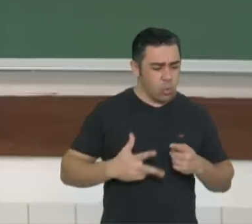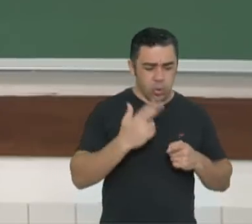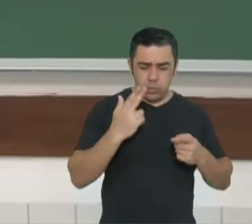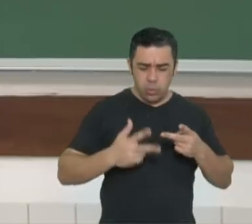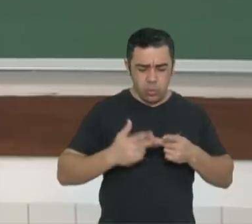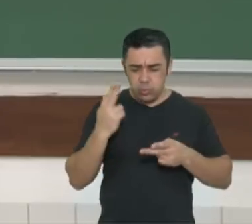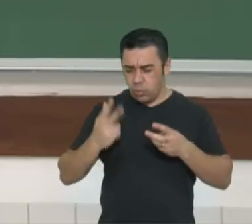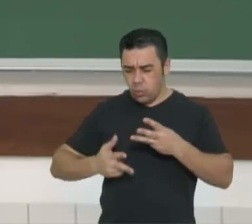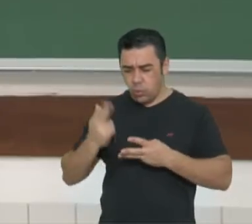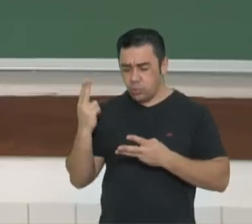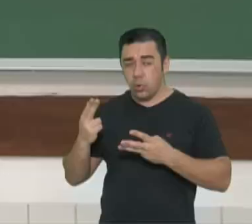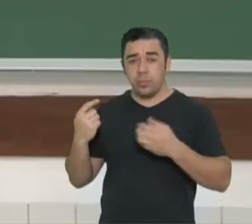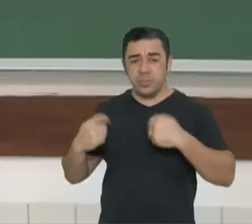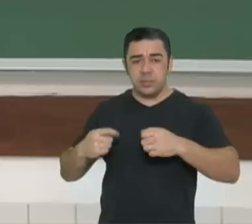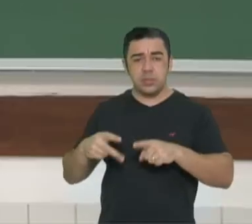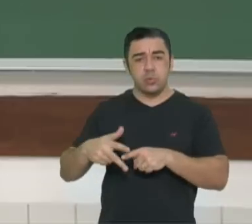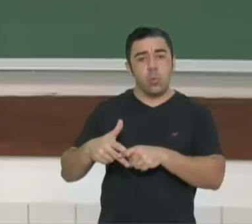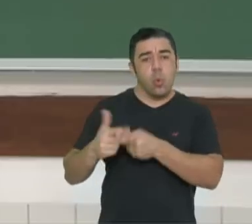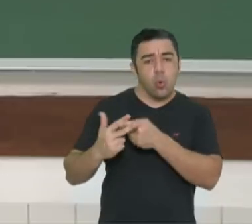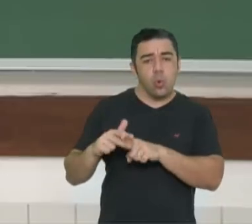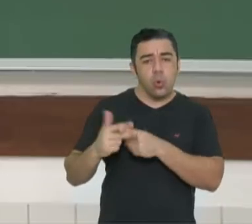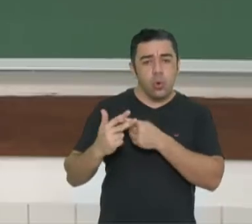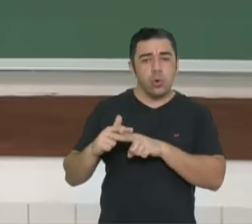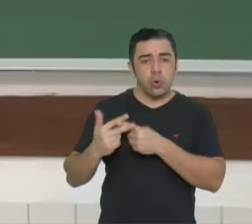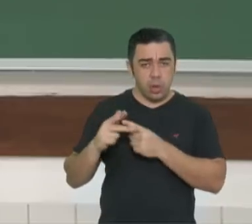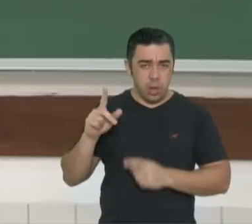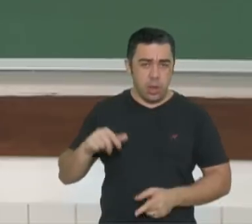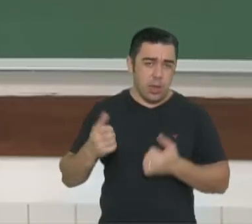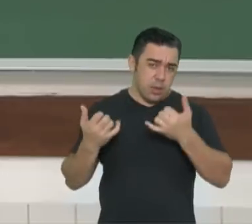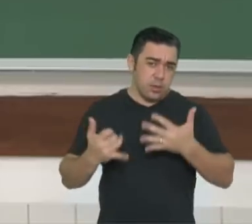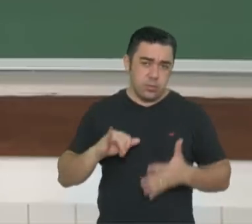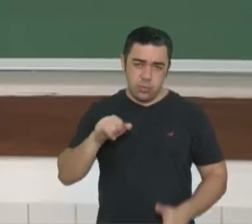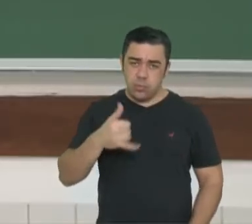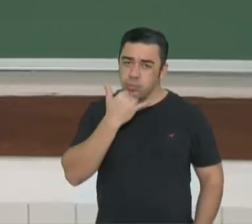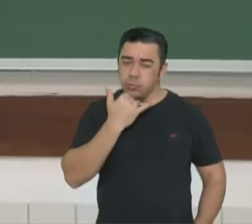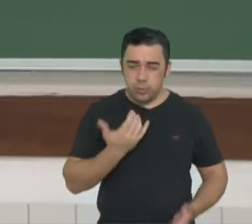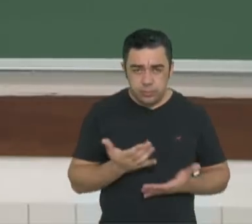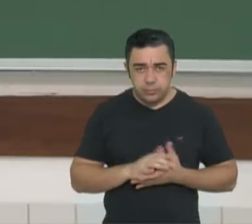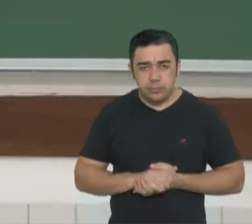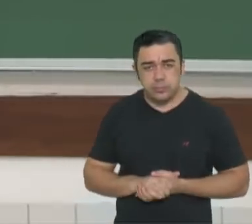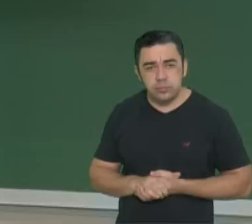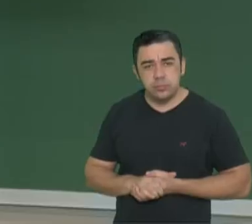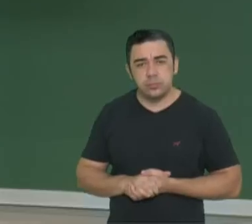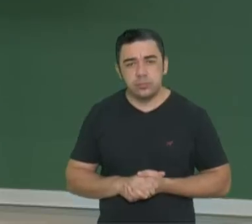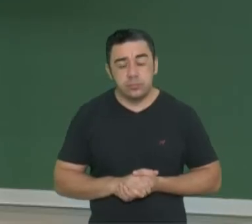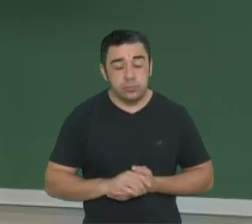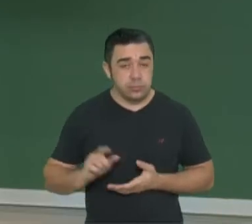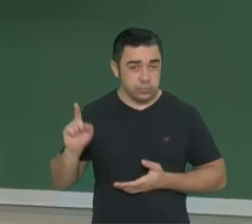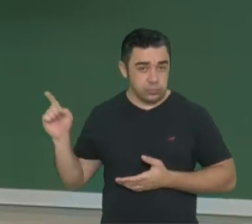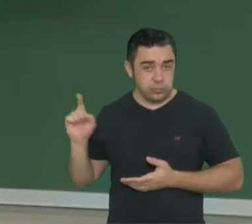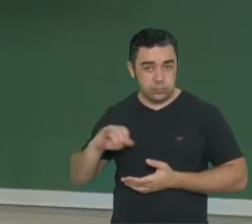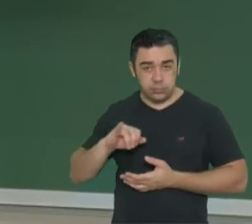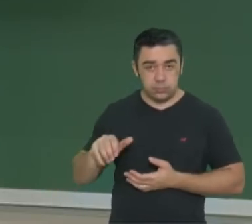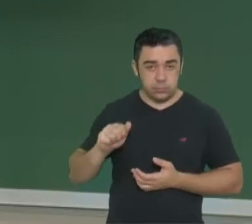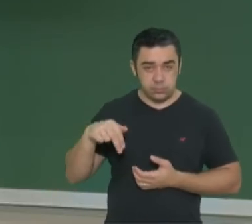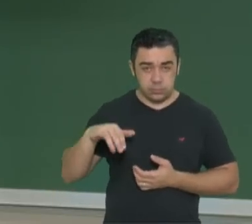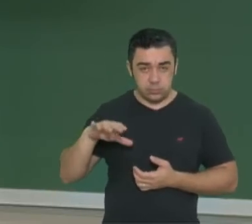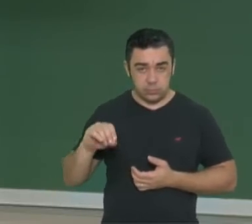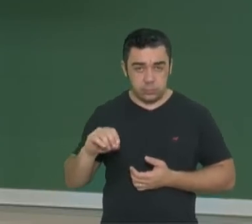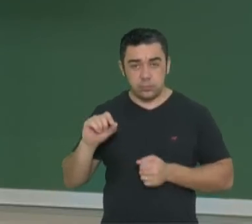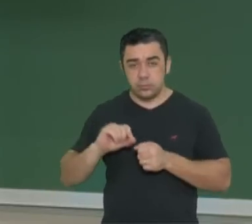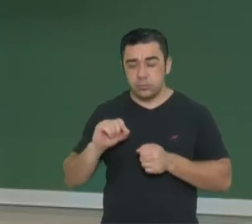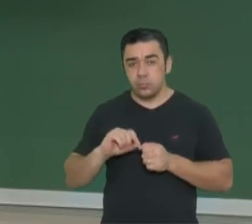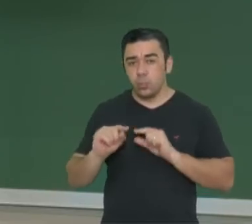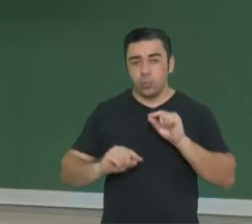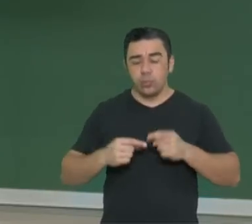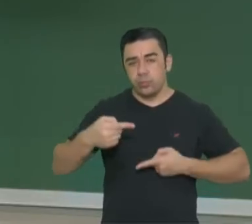gastos, precisando corrigir o Brasil, era a justificativa dele para isso. O Jânio, ele desenvolveu a